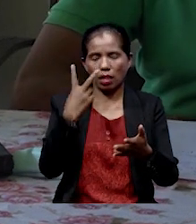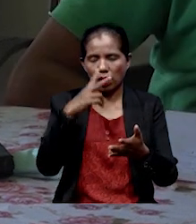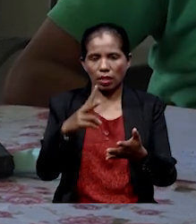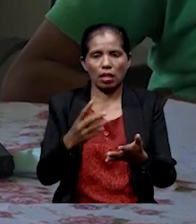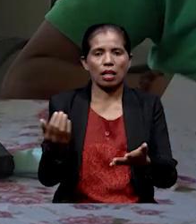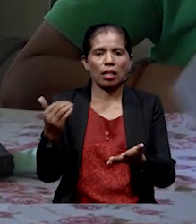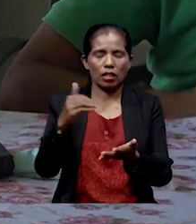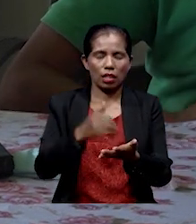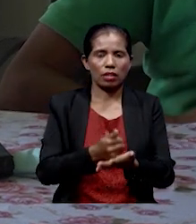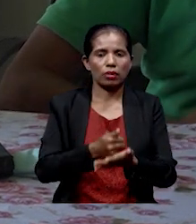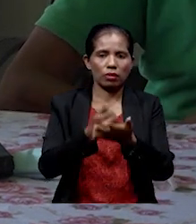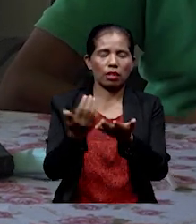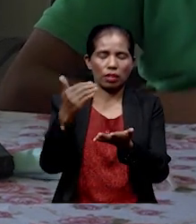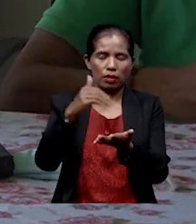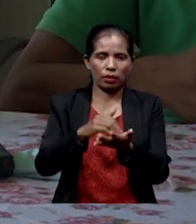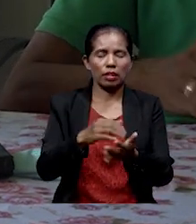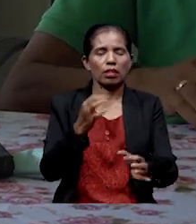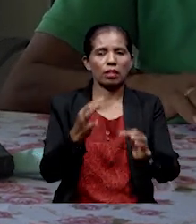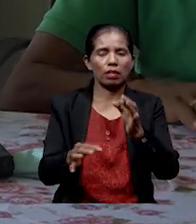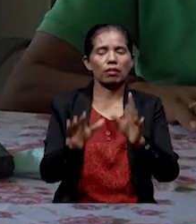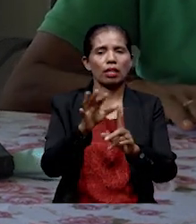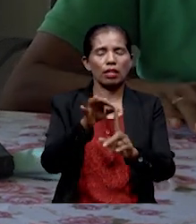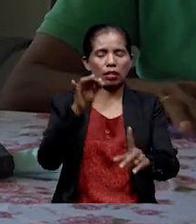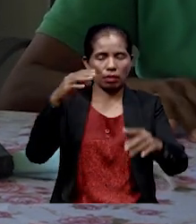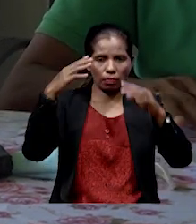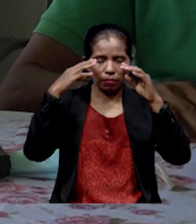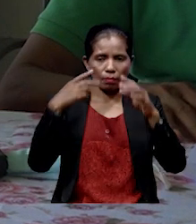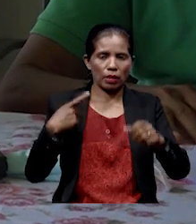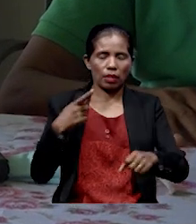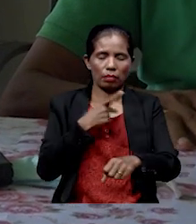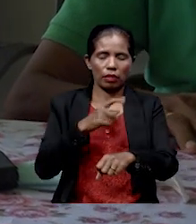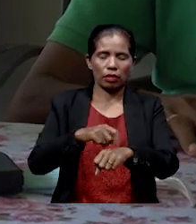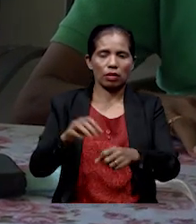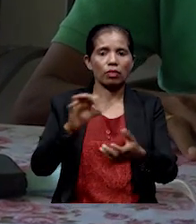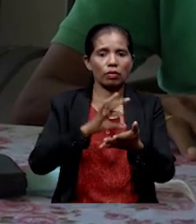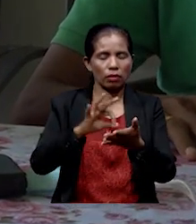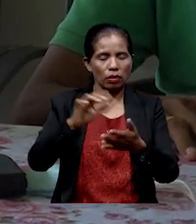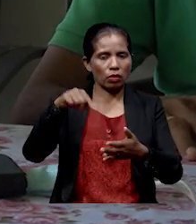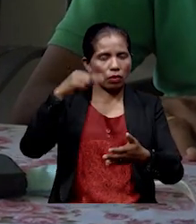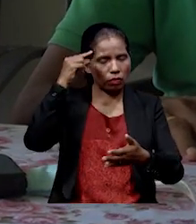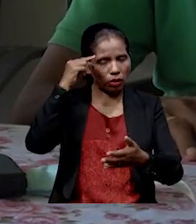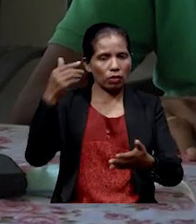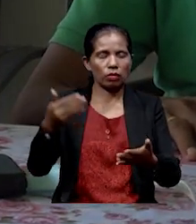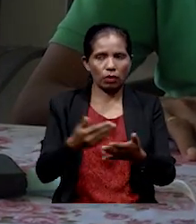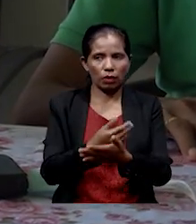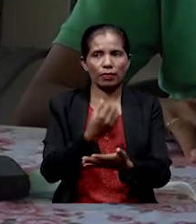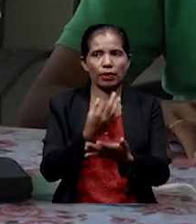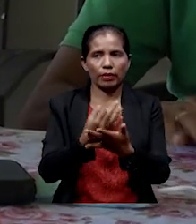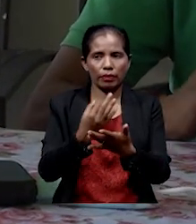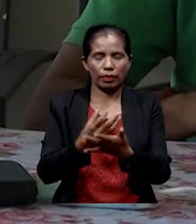segundo caric ia eleição parlamento formação um governo fon orçamento ne